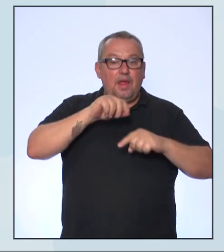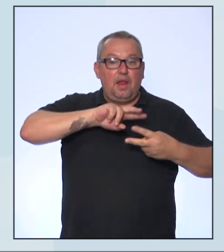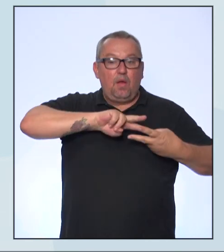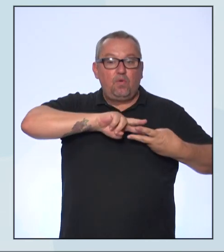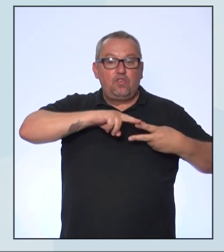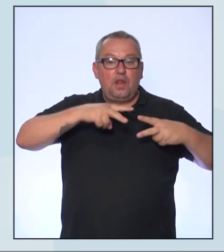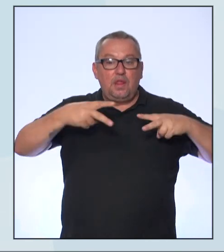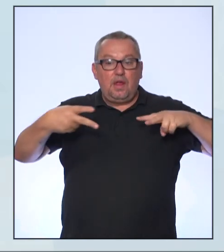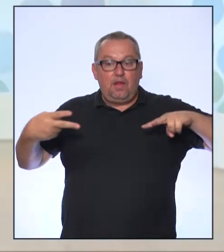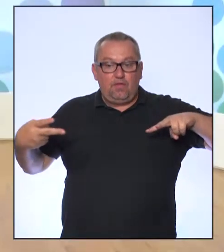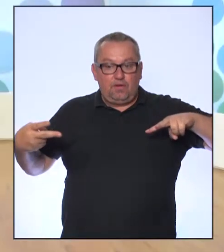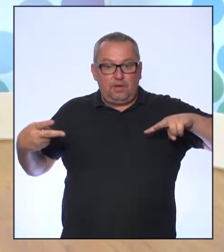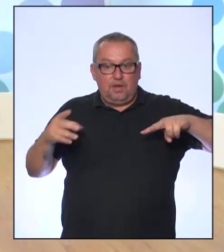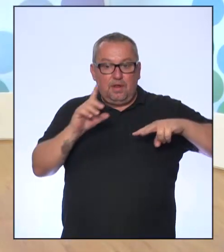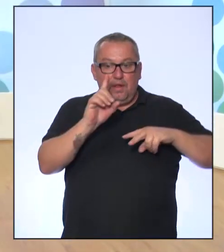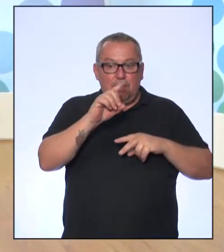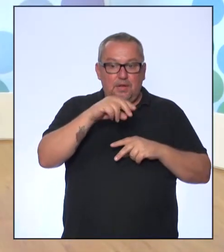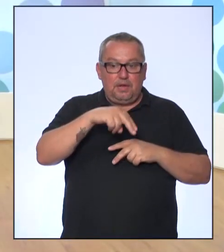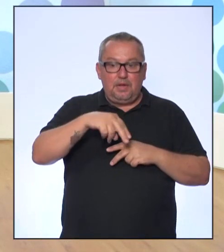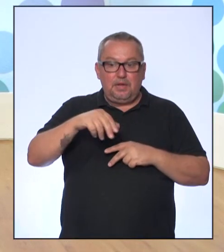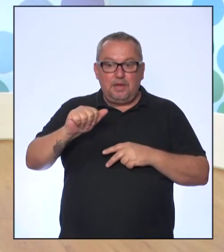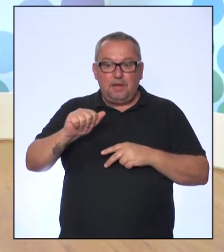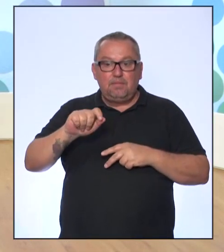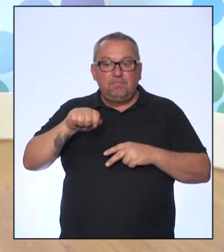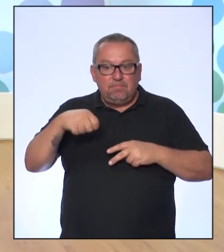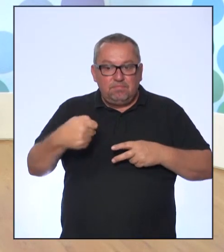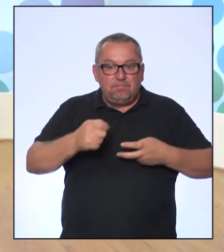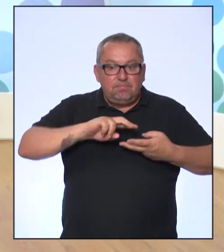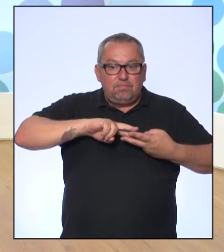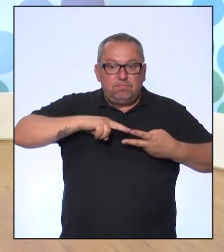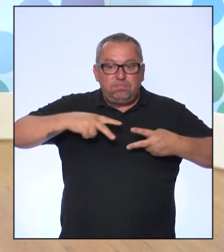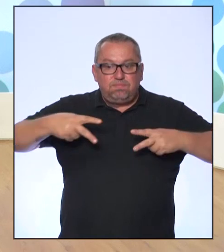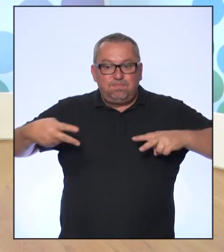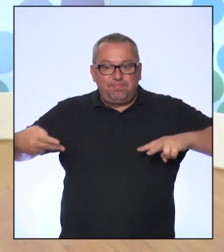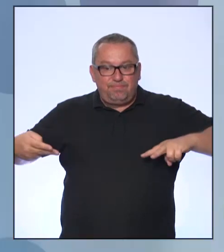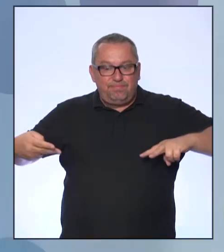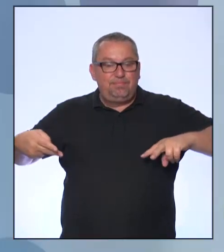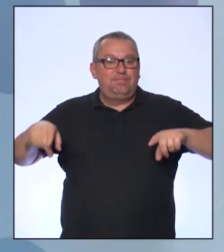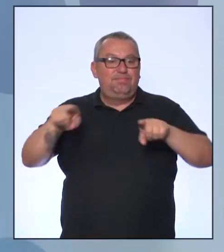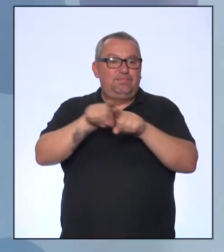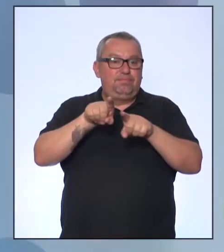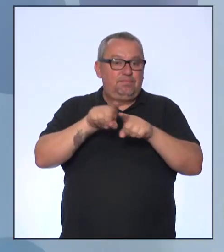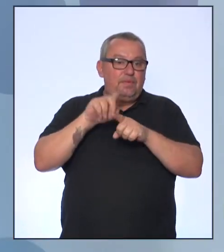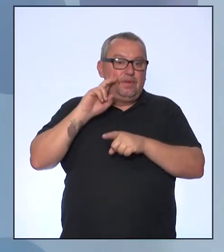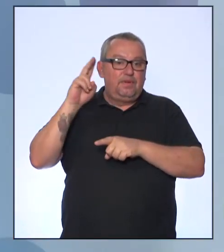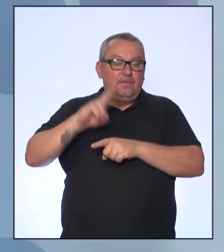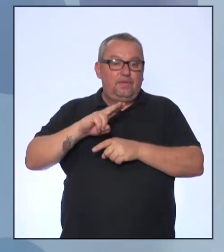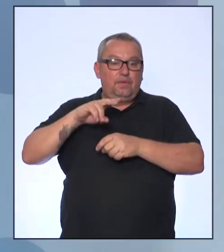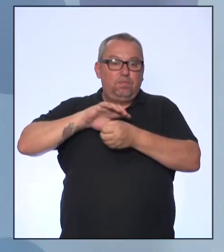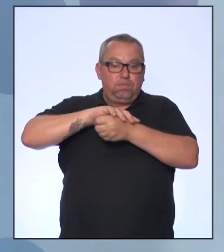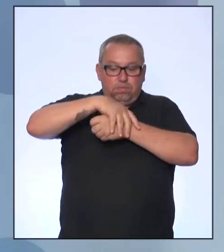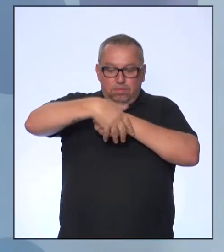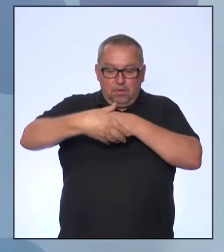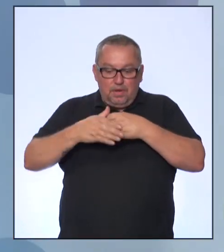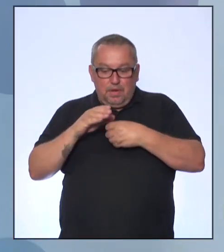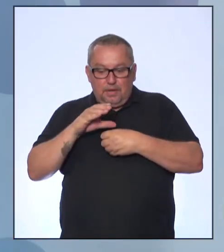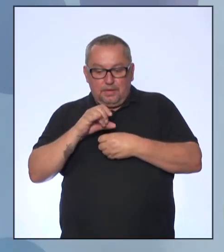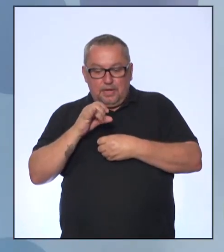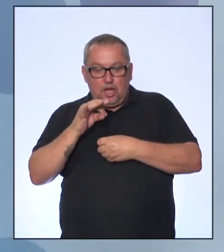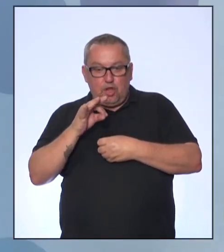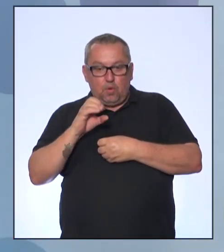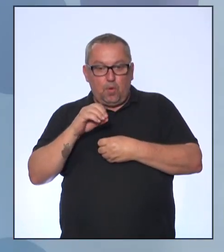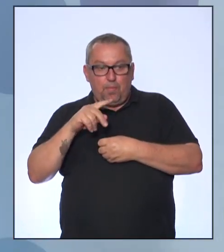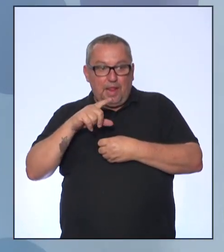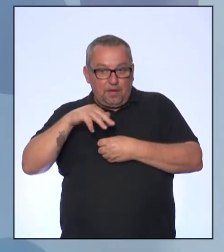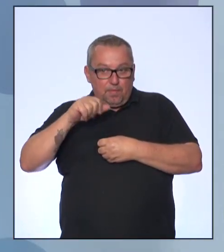genético, DNA. Certo? Então, membrana plasmática e citoplasma, eu tenho